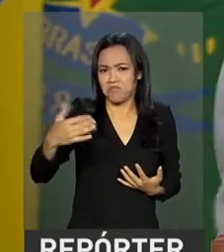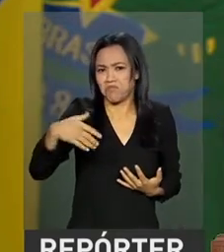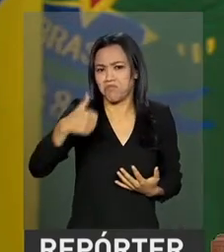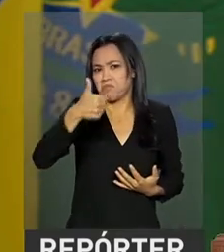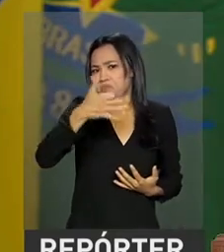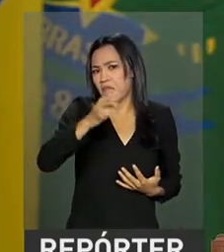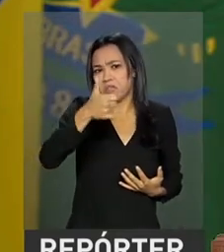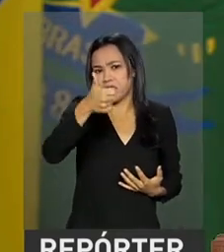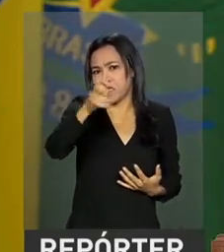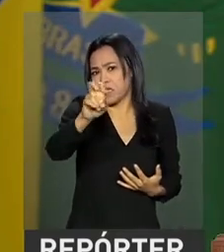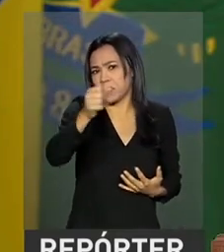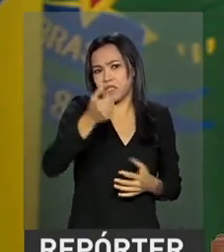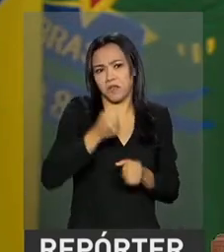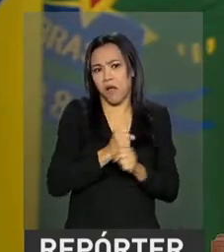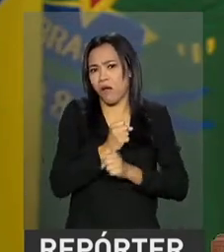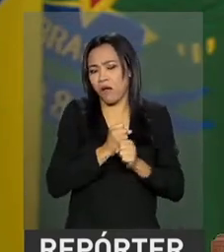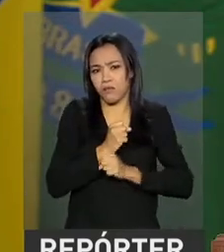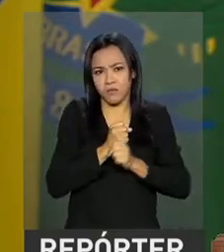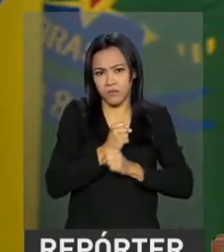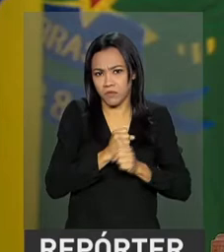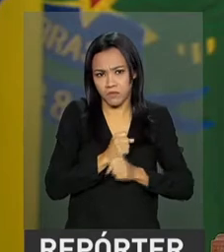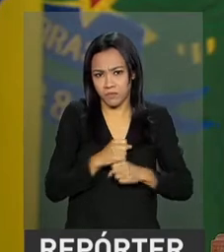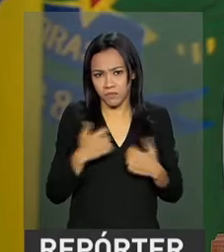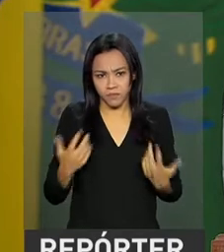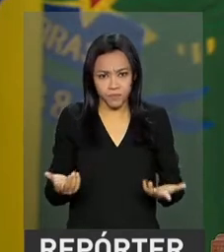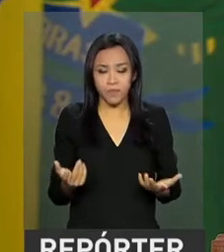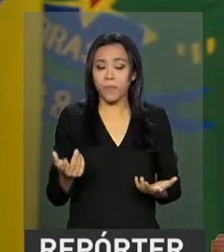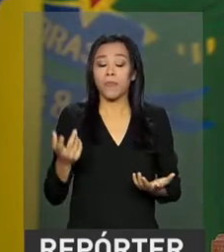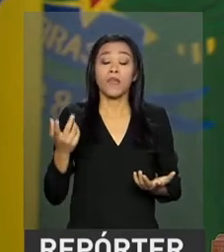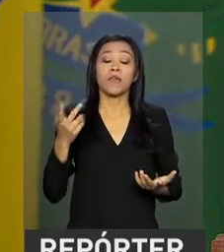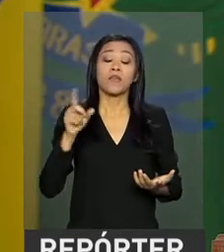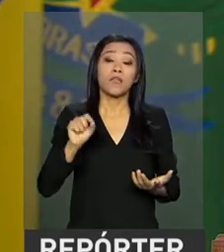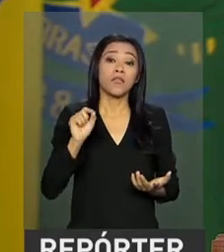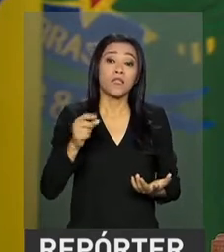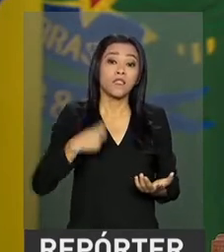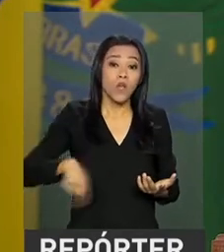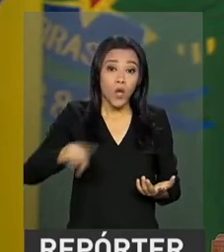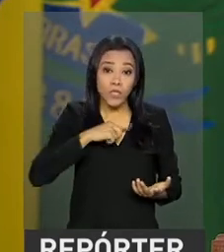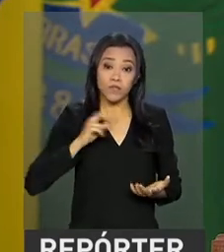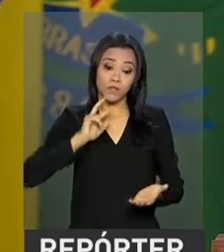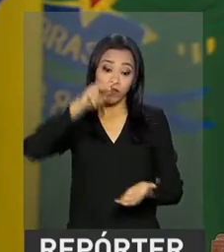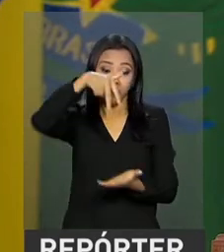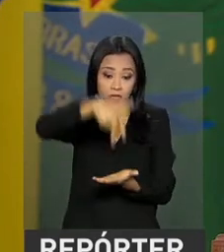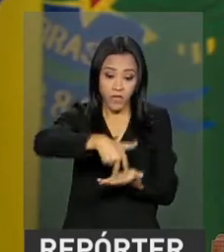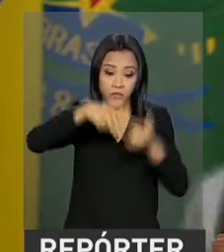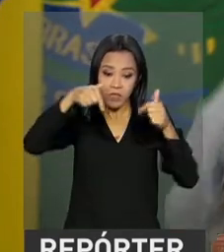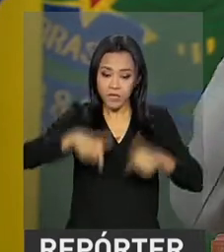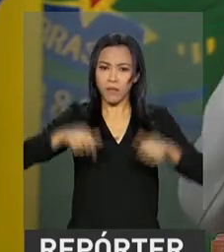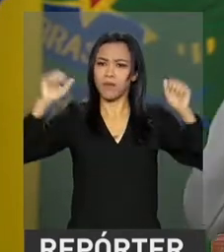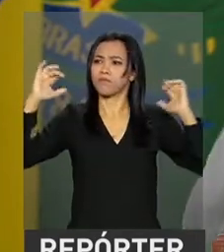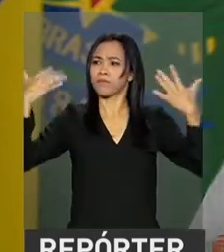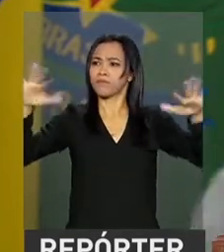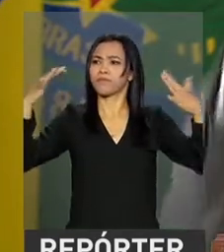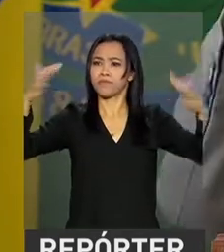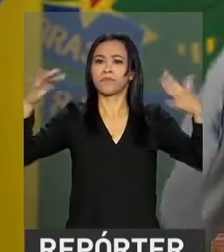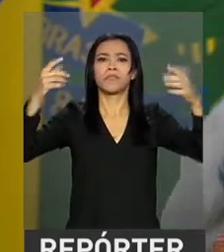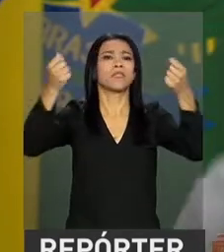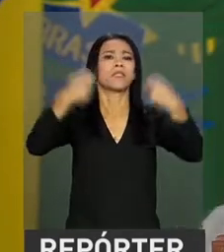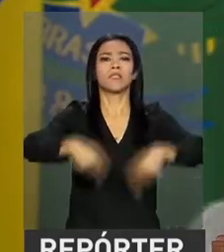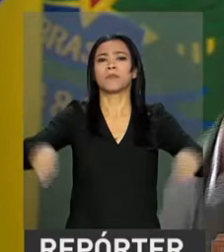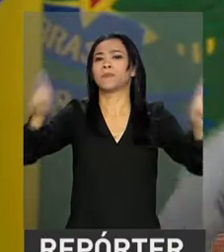às 15 anos que seja não vou fixar prazo mas que num dado momento nós ganhamos aqui para comemorar a desnecessidade